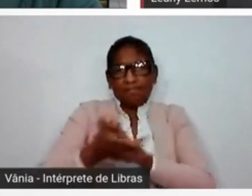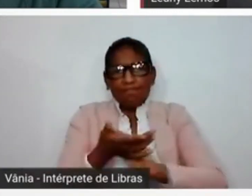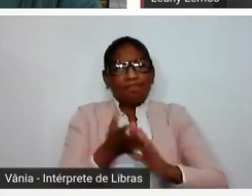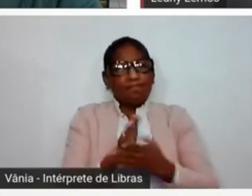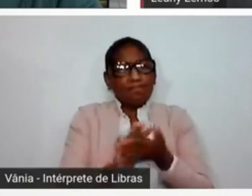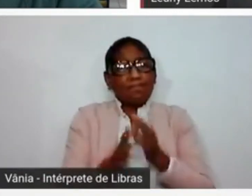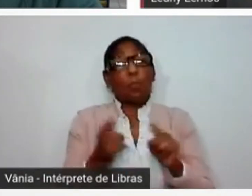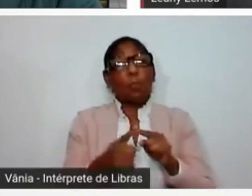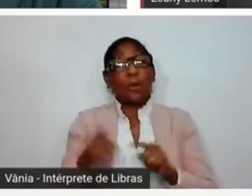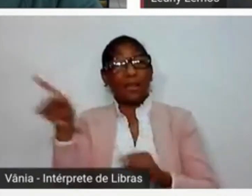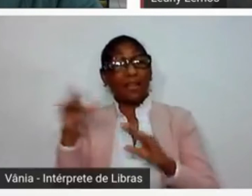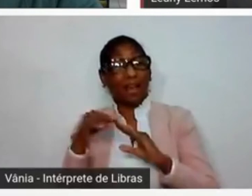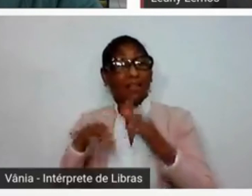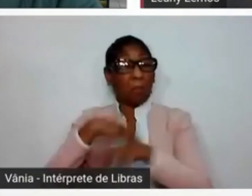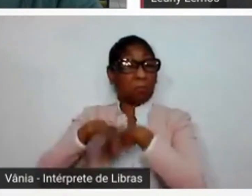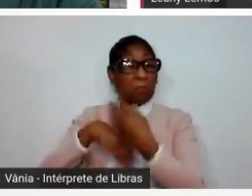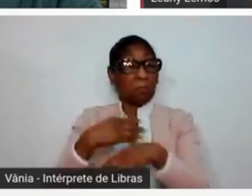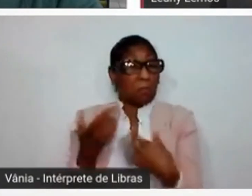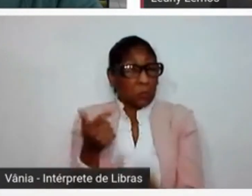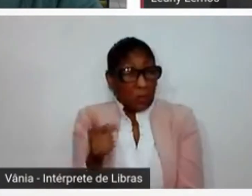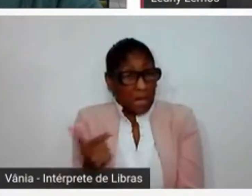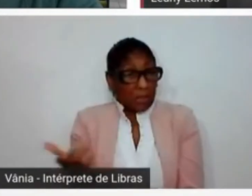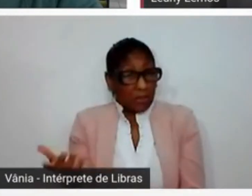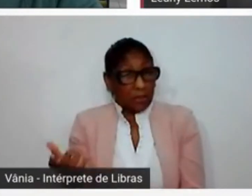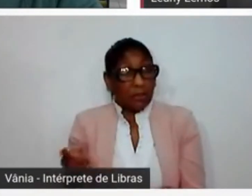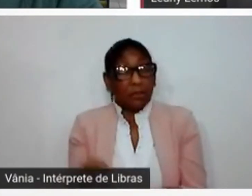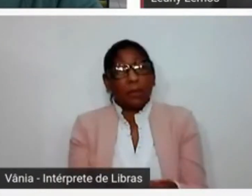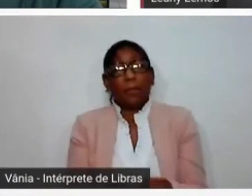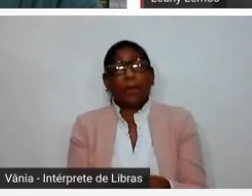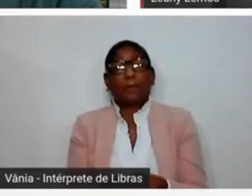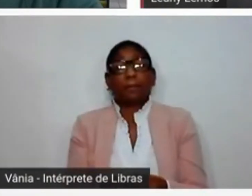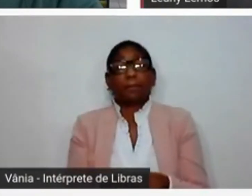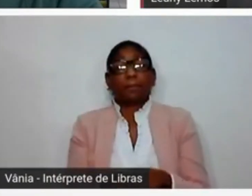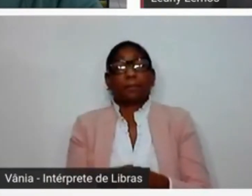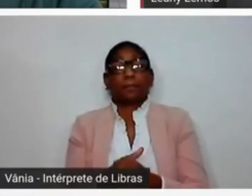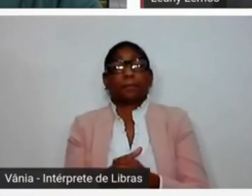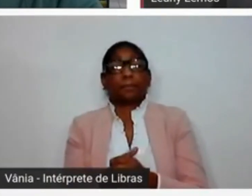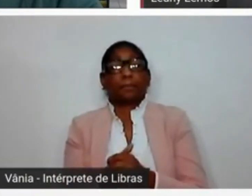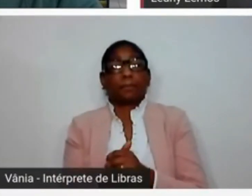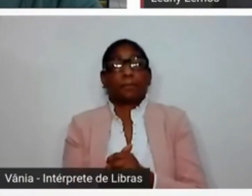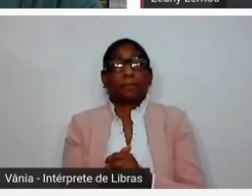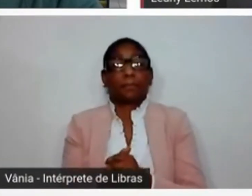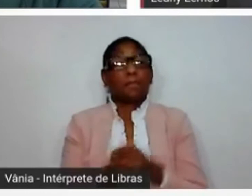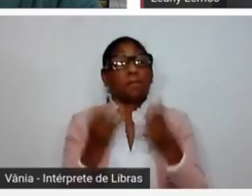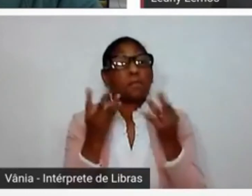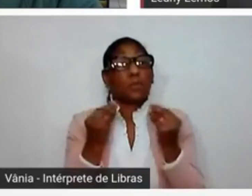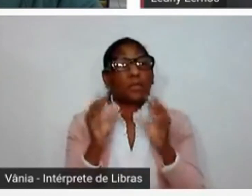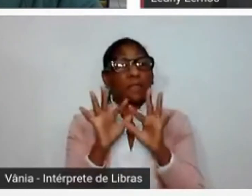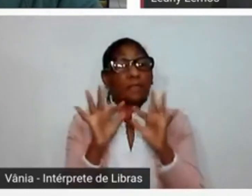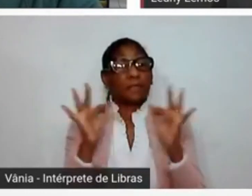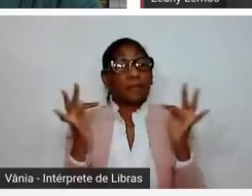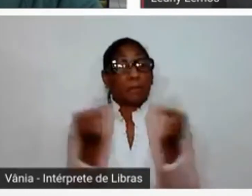próprias residências. E tem a questão também de que uma grande parte das famílias